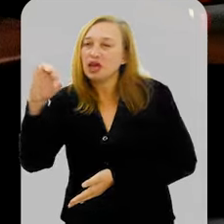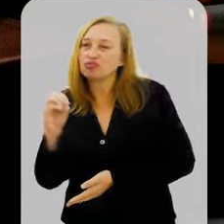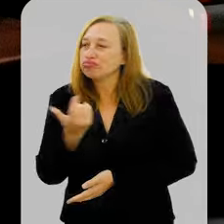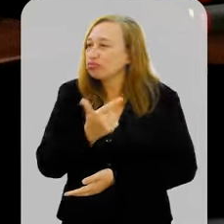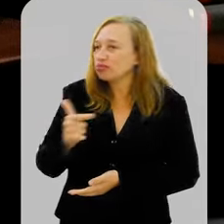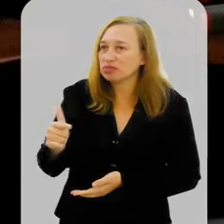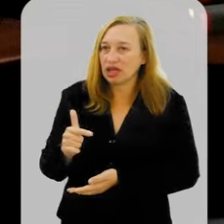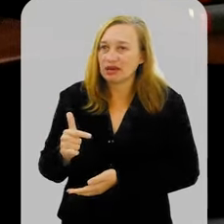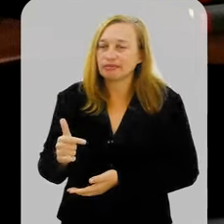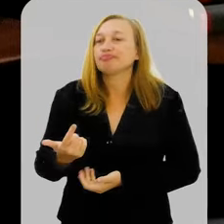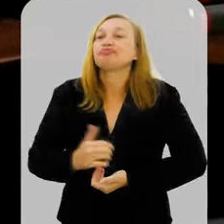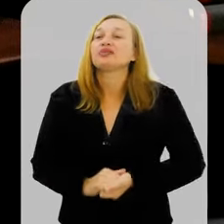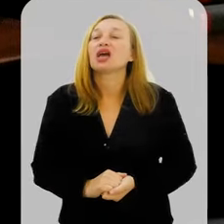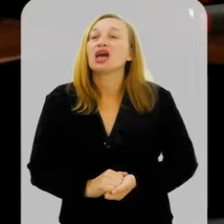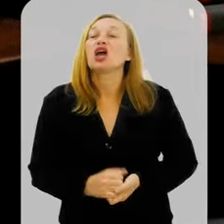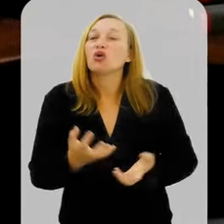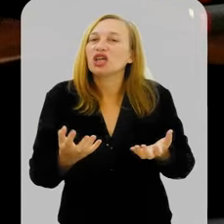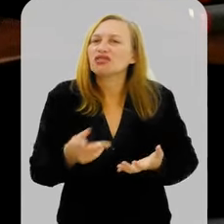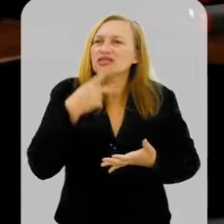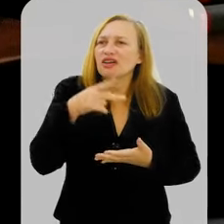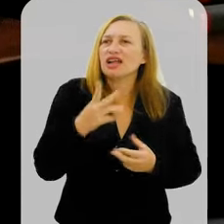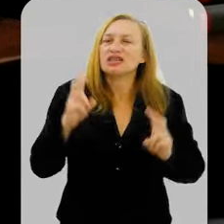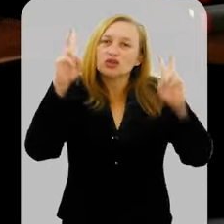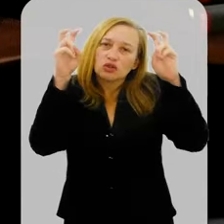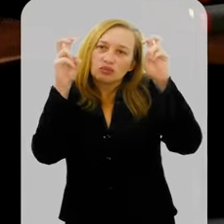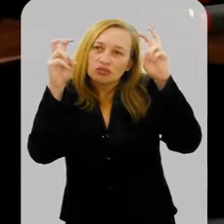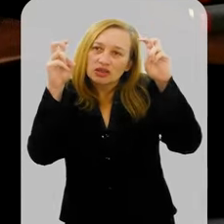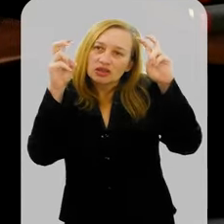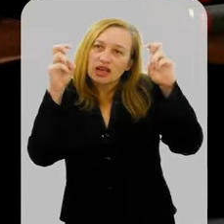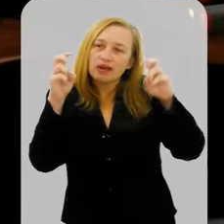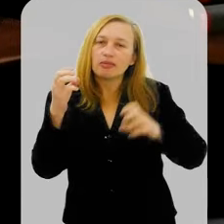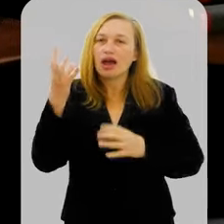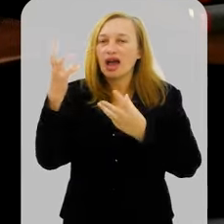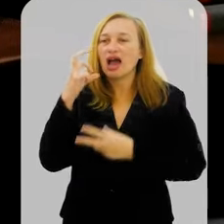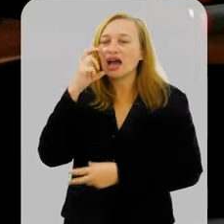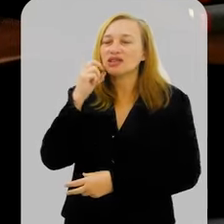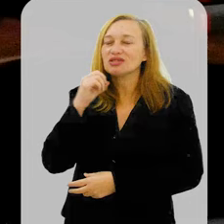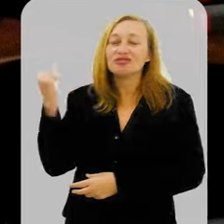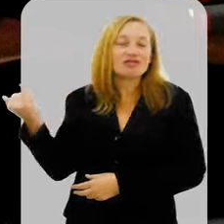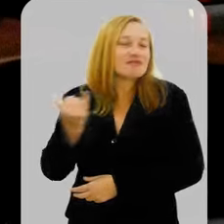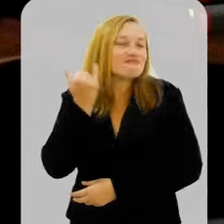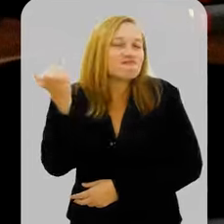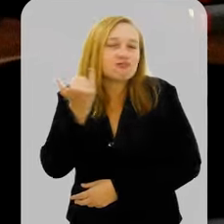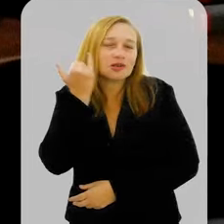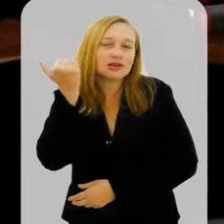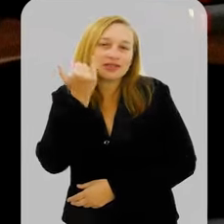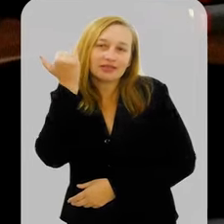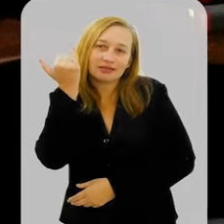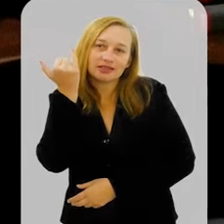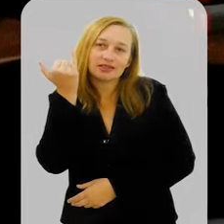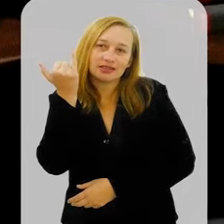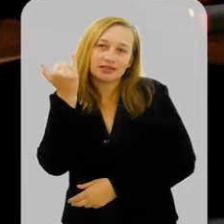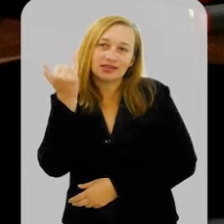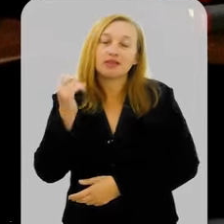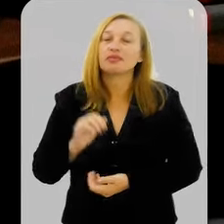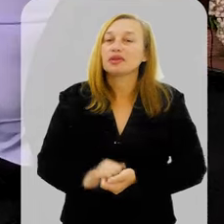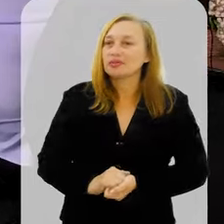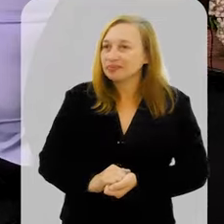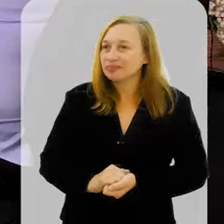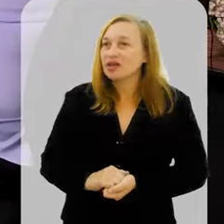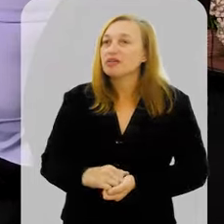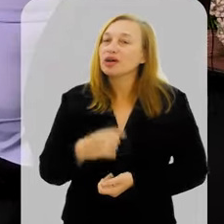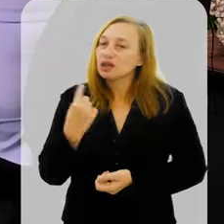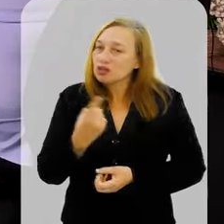está aí ainda nos abrigos sem uma adoção. Eu queria que vocês falassem, né, sobre a adoção, a importância de se adotar um